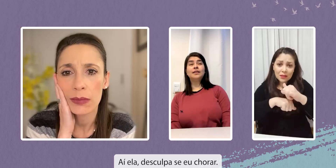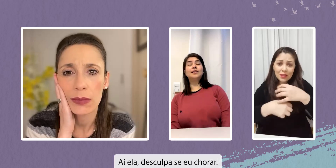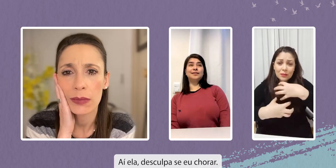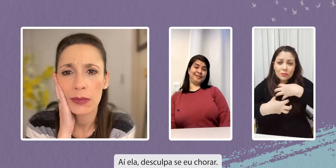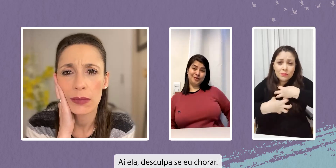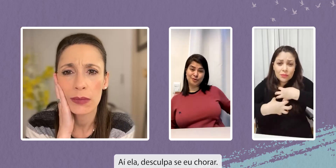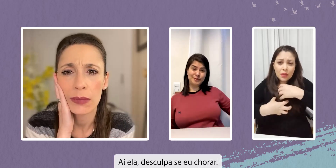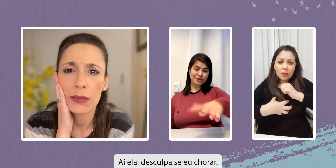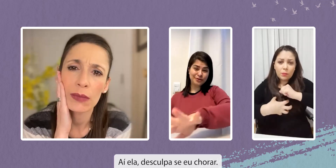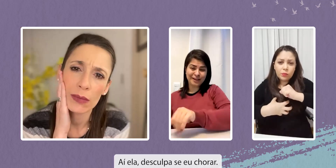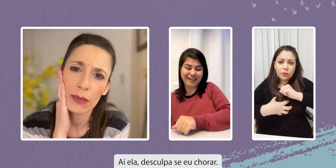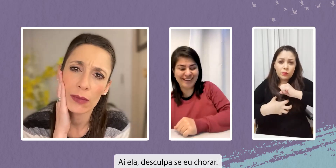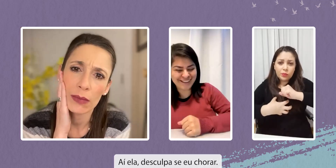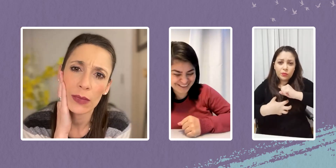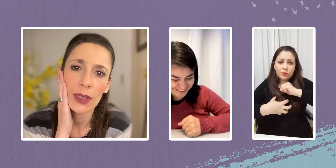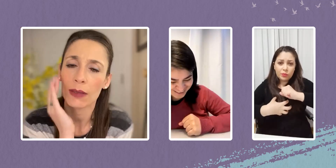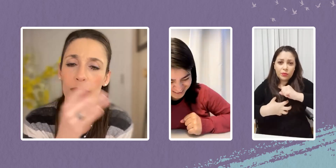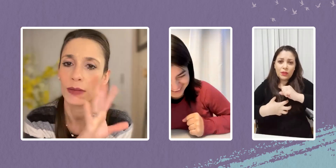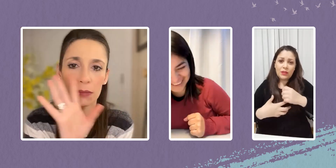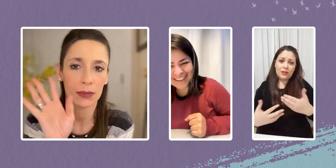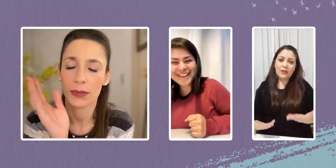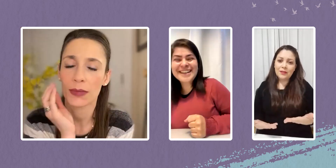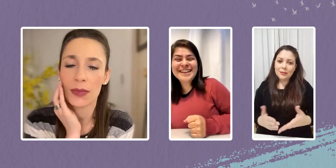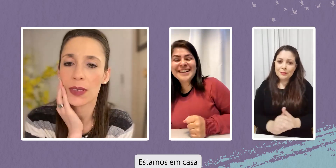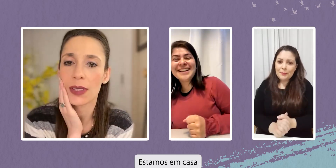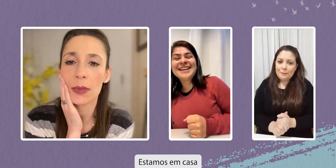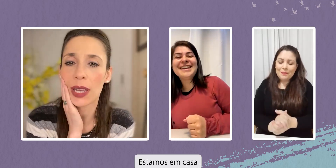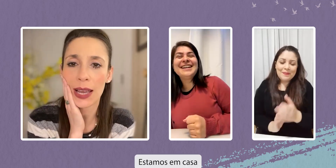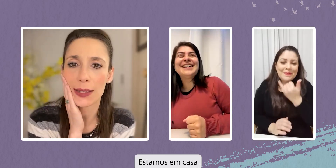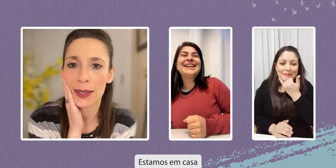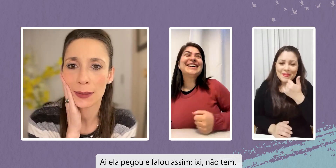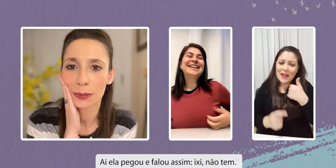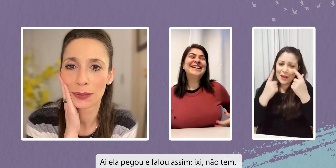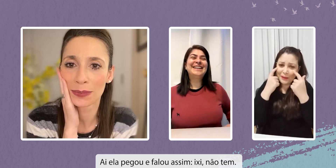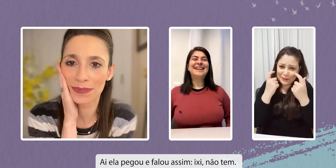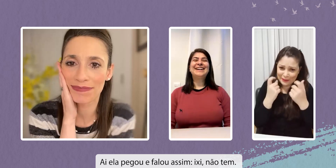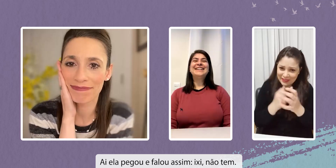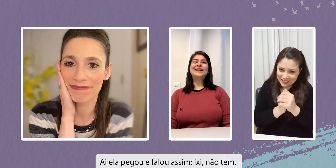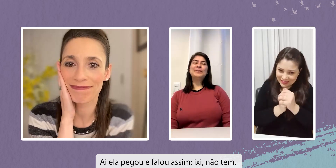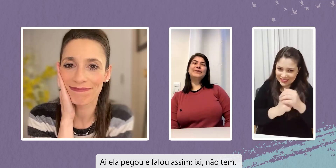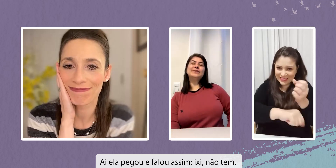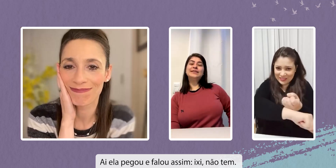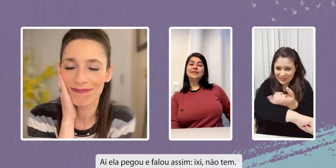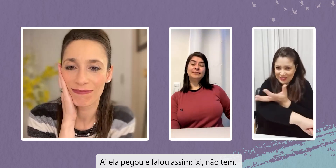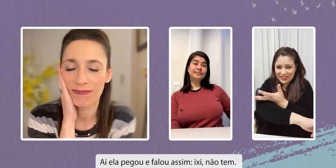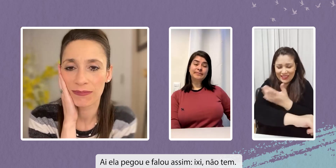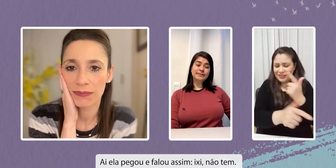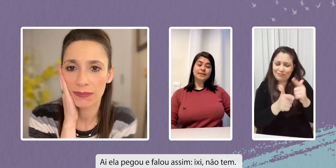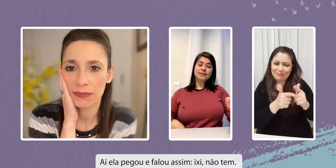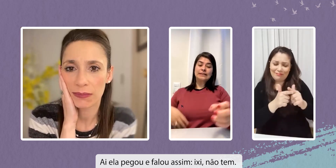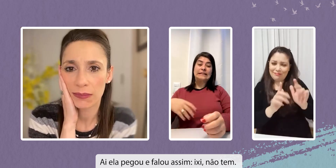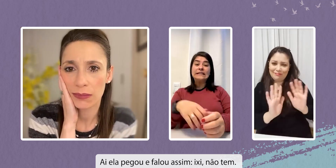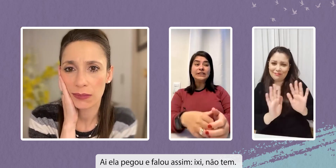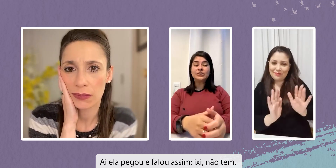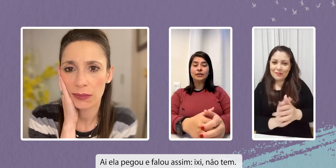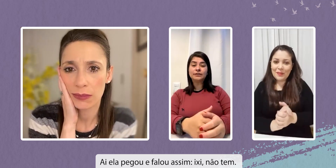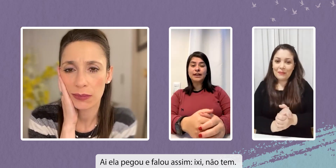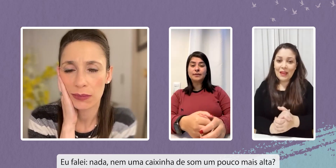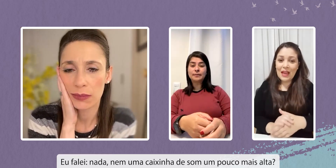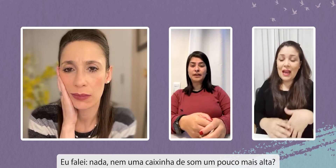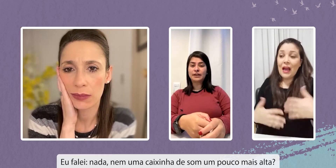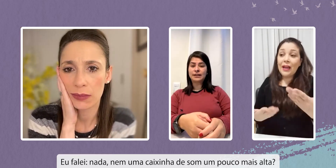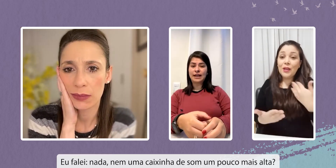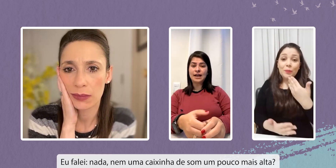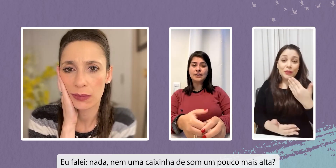Aí ela, desculpa se eu chorar. Estamos em casa. Aí ela pegou e falou assim, ixi, não